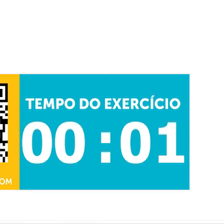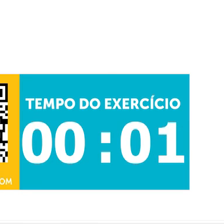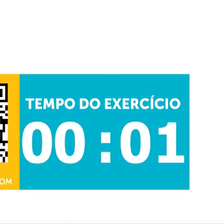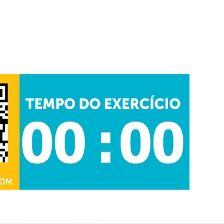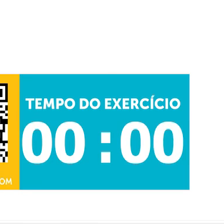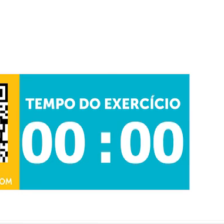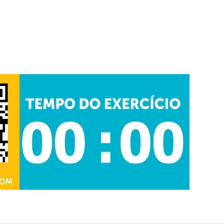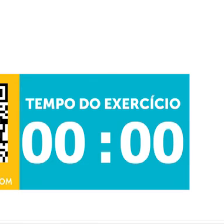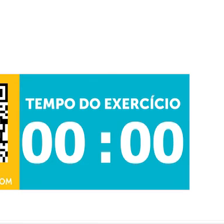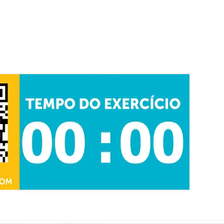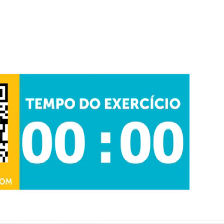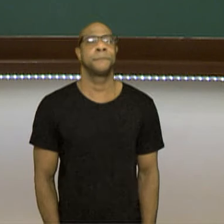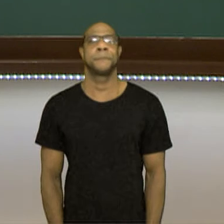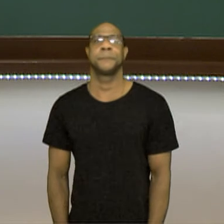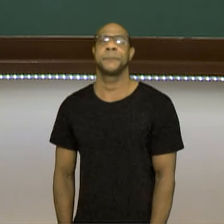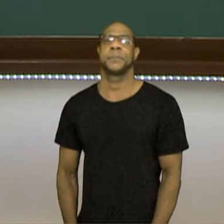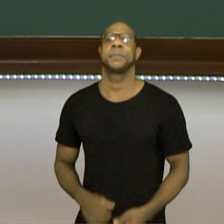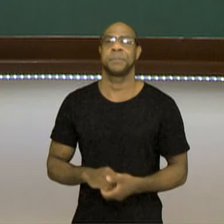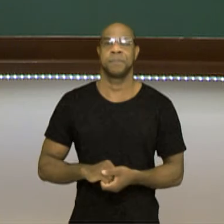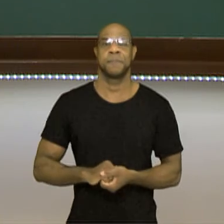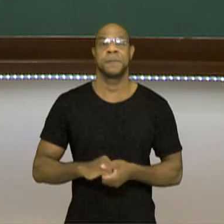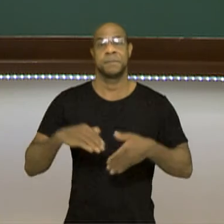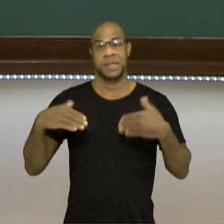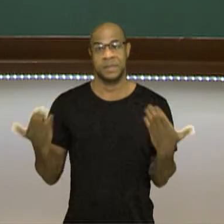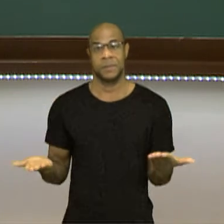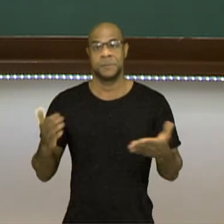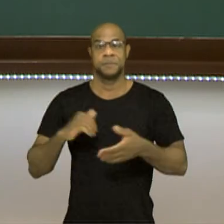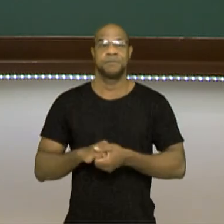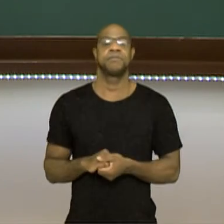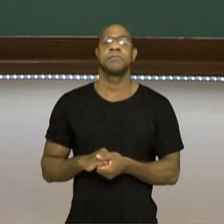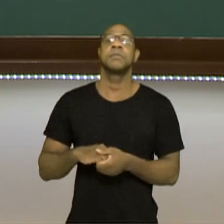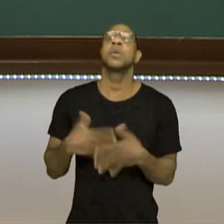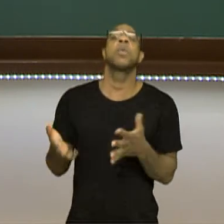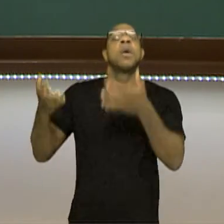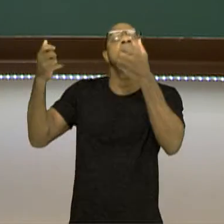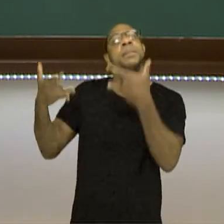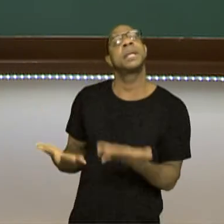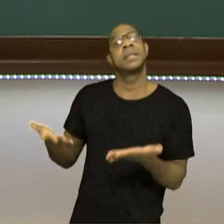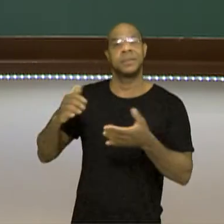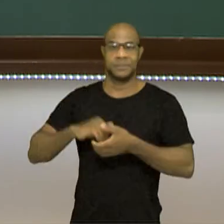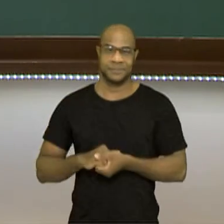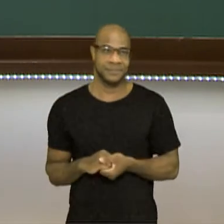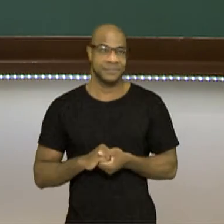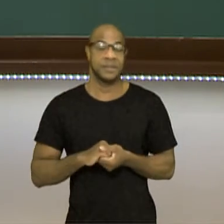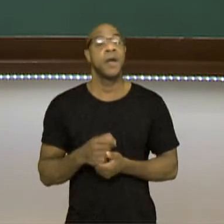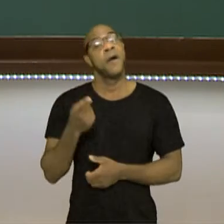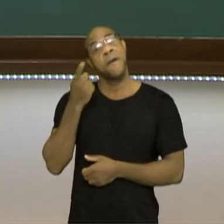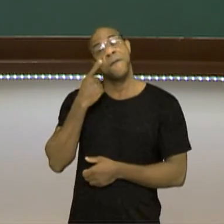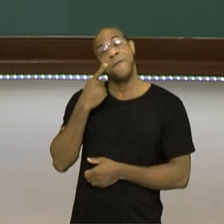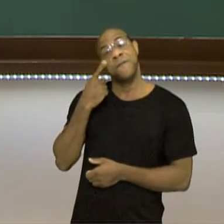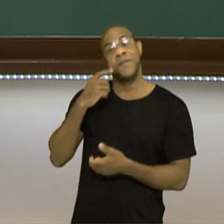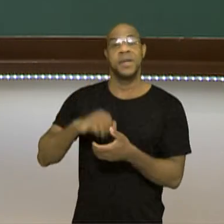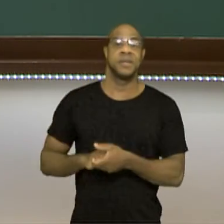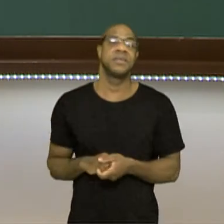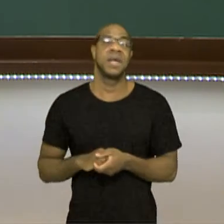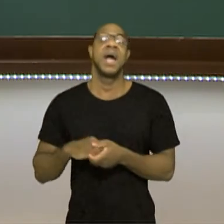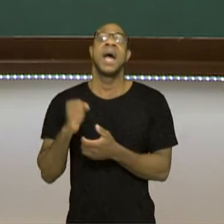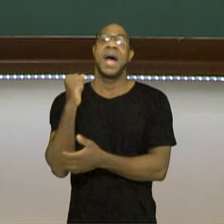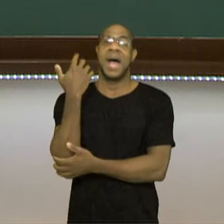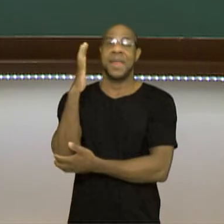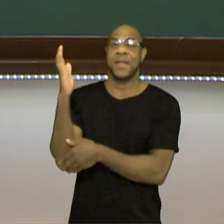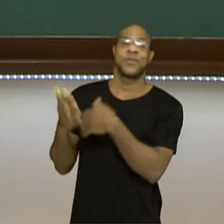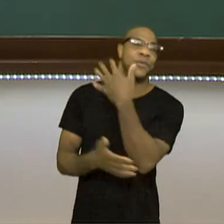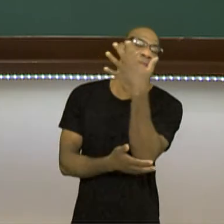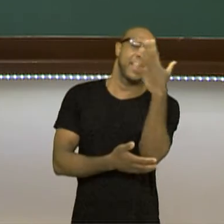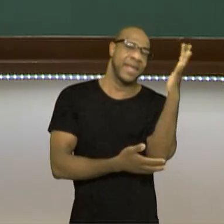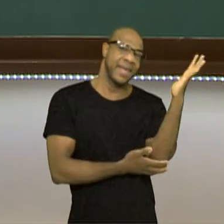E então, qual seria a explicação para isso? Veja que a natureza, né, a